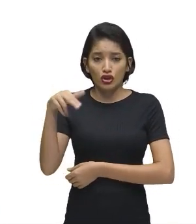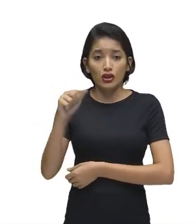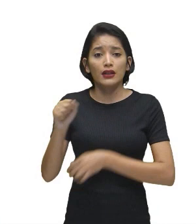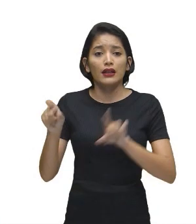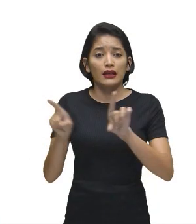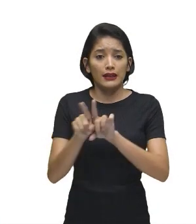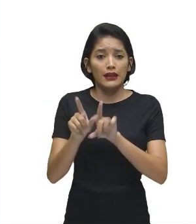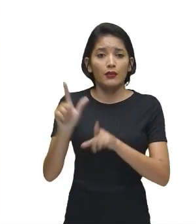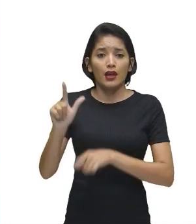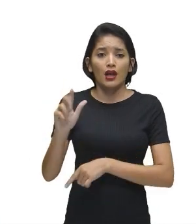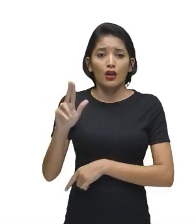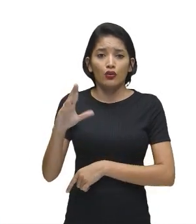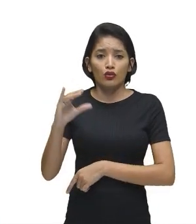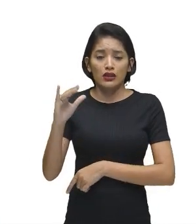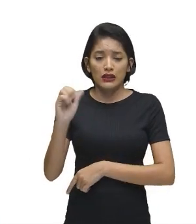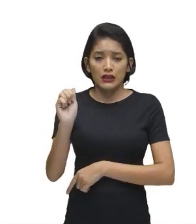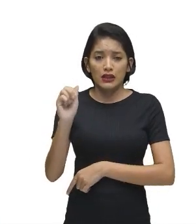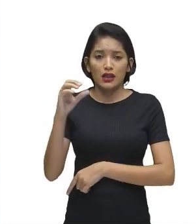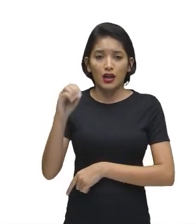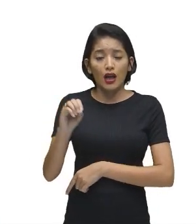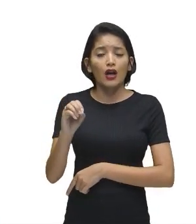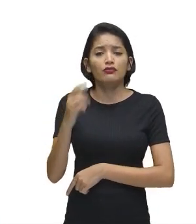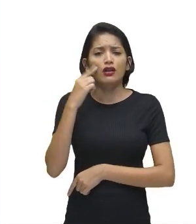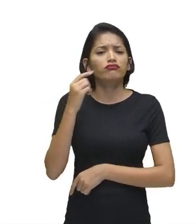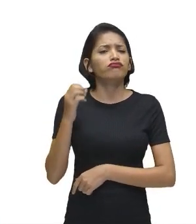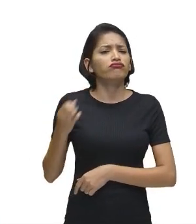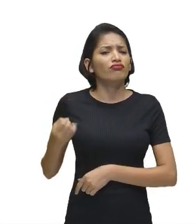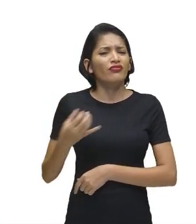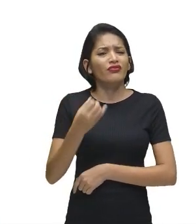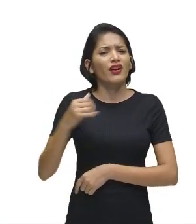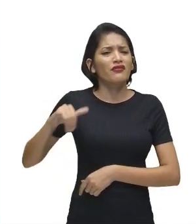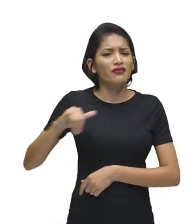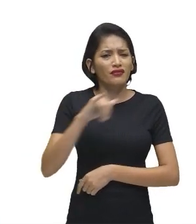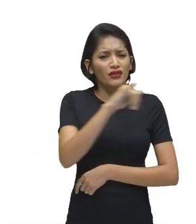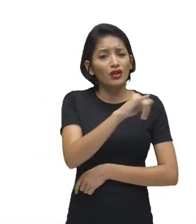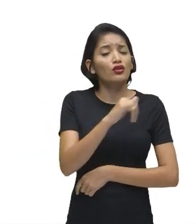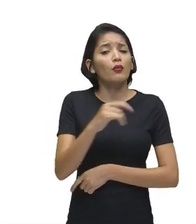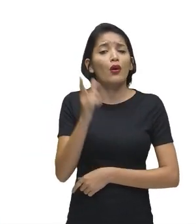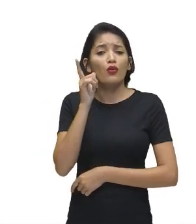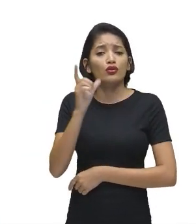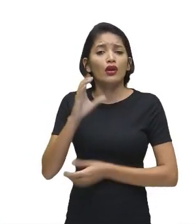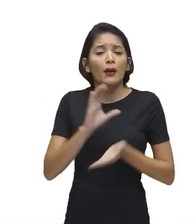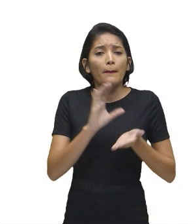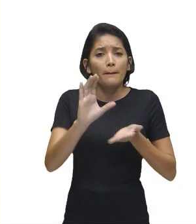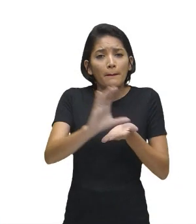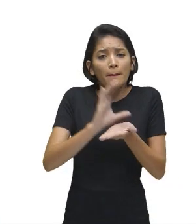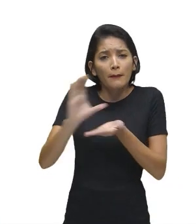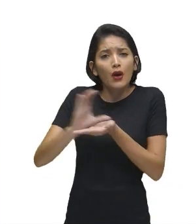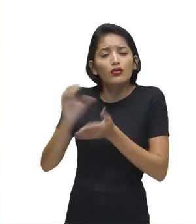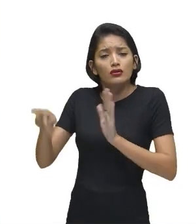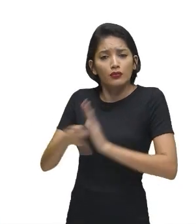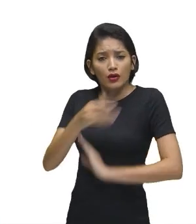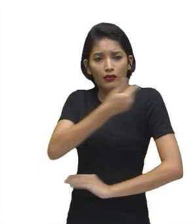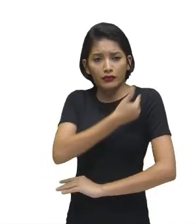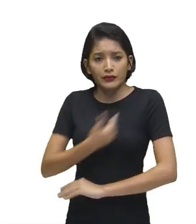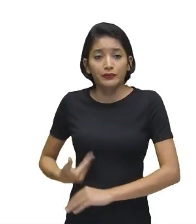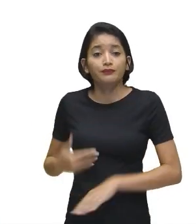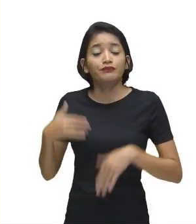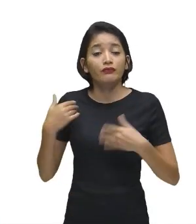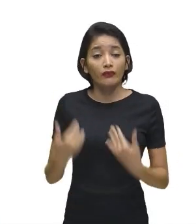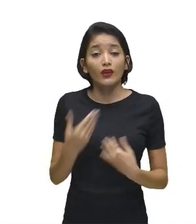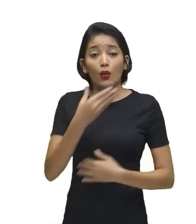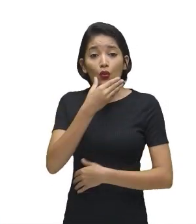à França com prêmios e bolsas governamentais. Visconti, por exemplo, foi chamado de impressionista